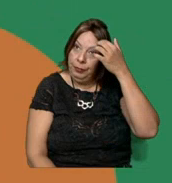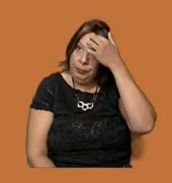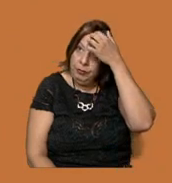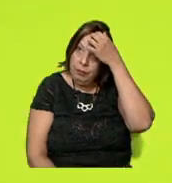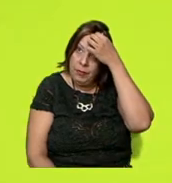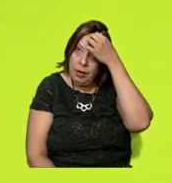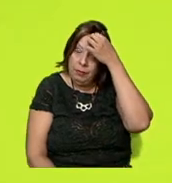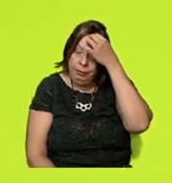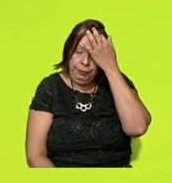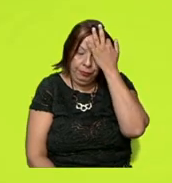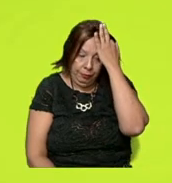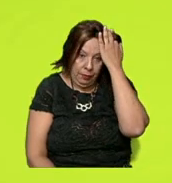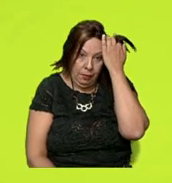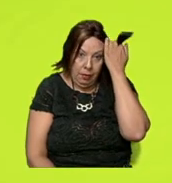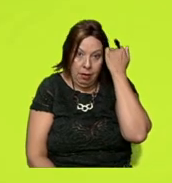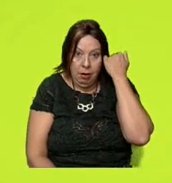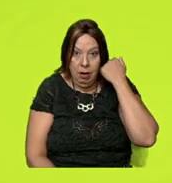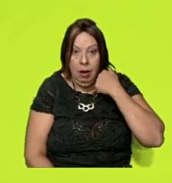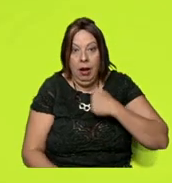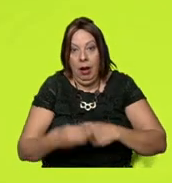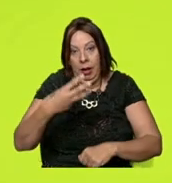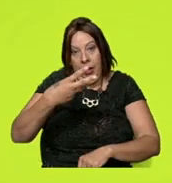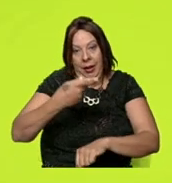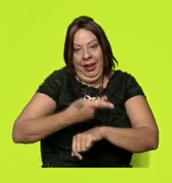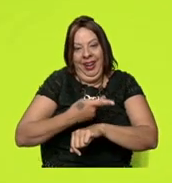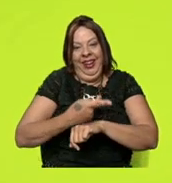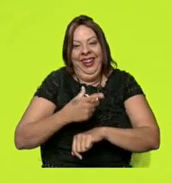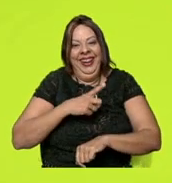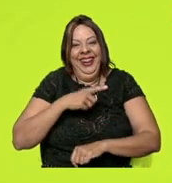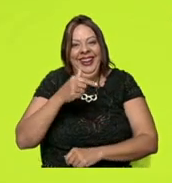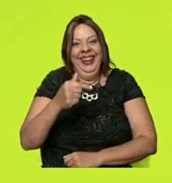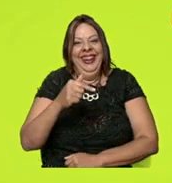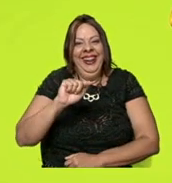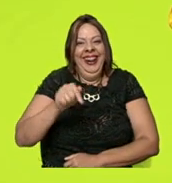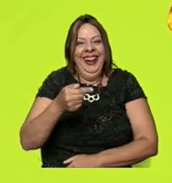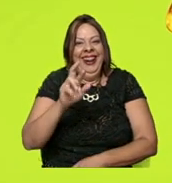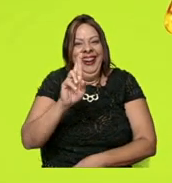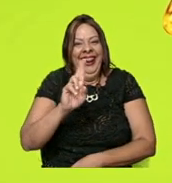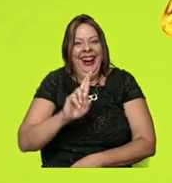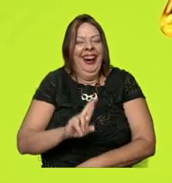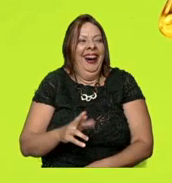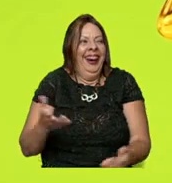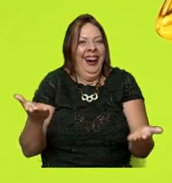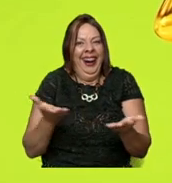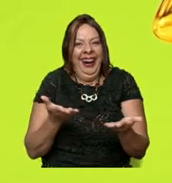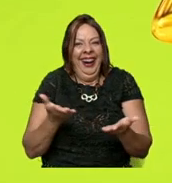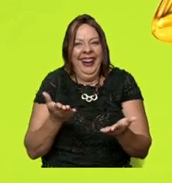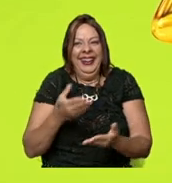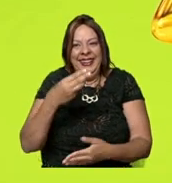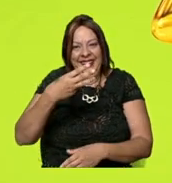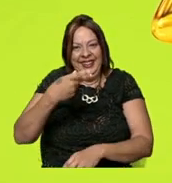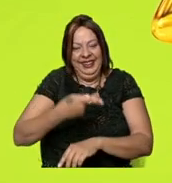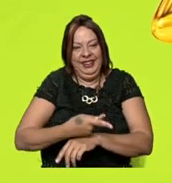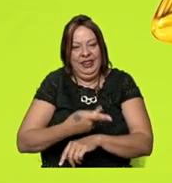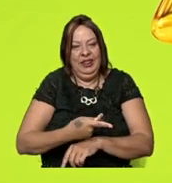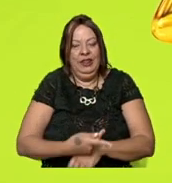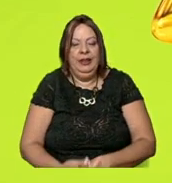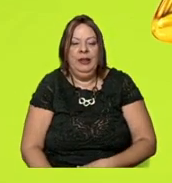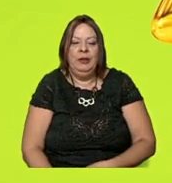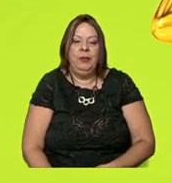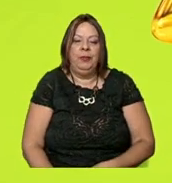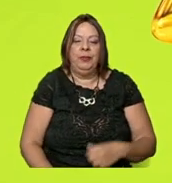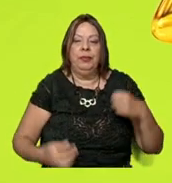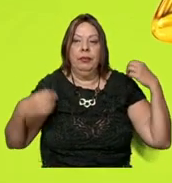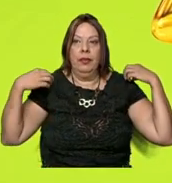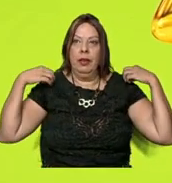No terceiro prêmio de hoje, tem R$7 mil. R$7 mil agora, no terceiro prêmio.